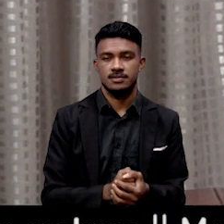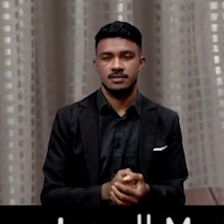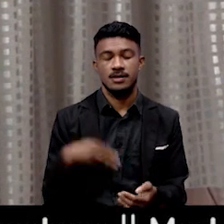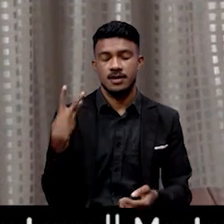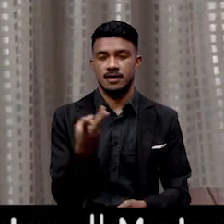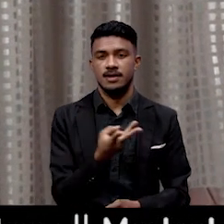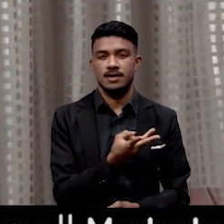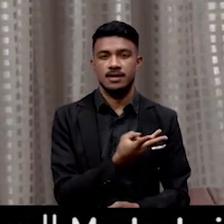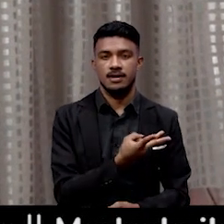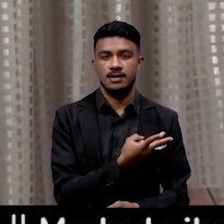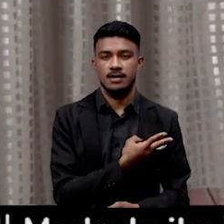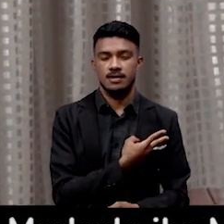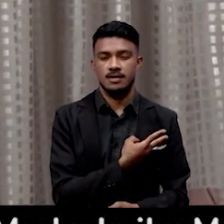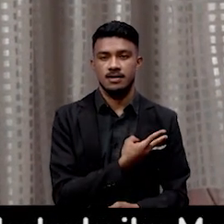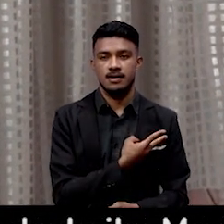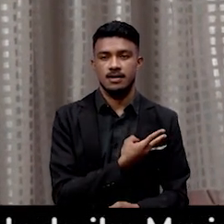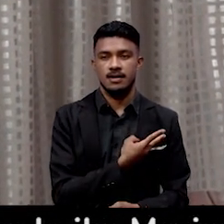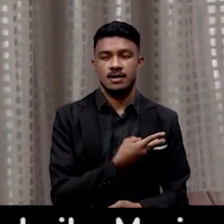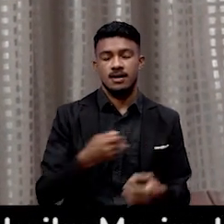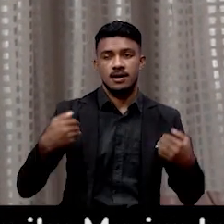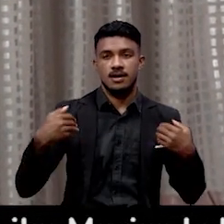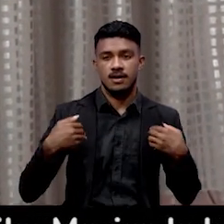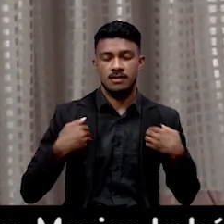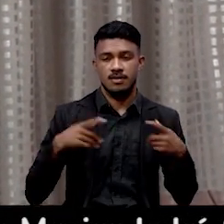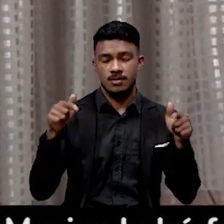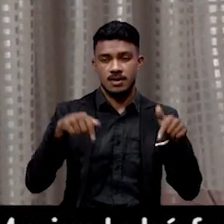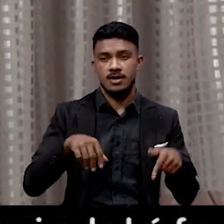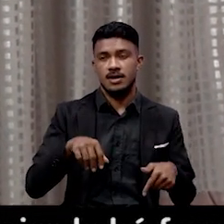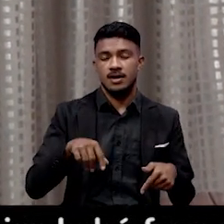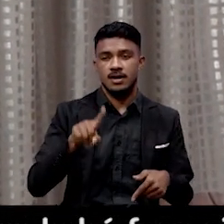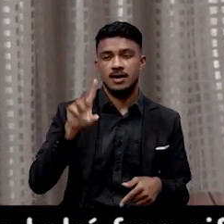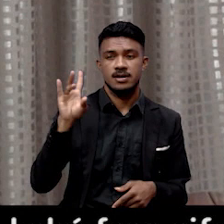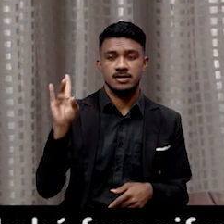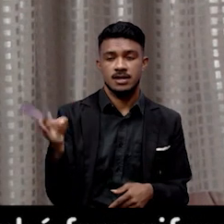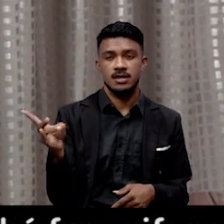itaninia ha mosu iha mai iha